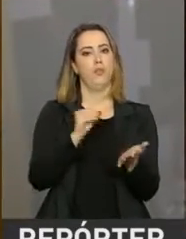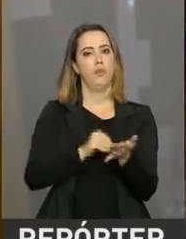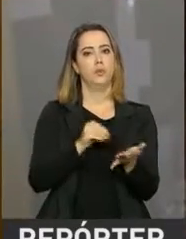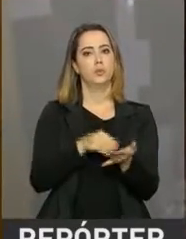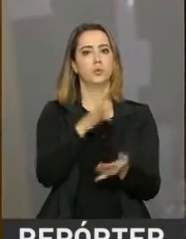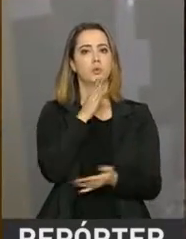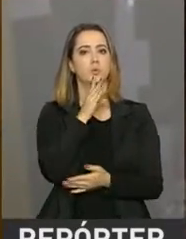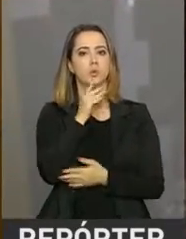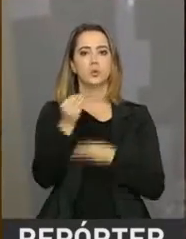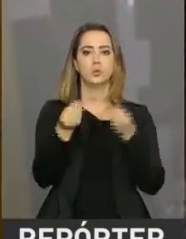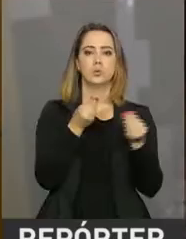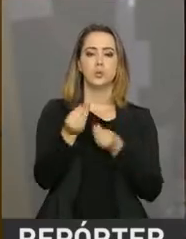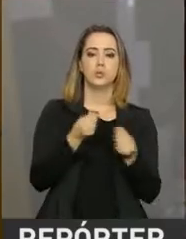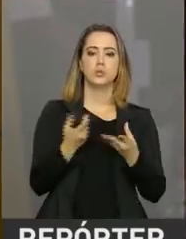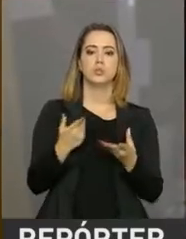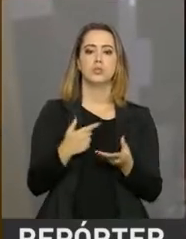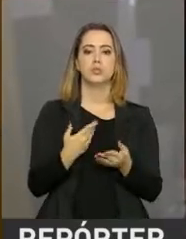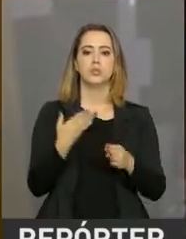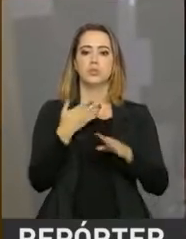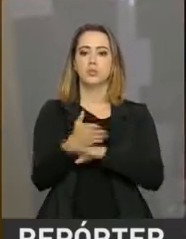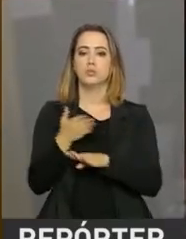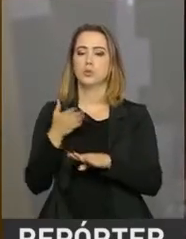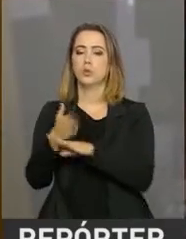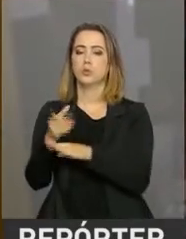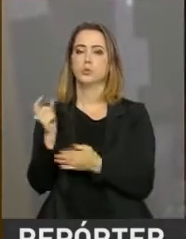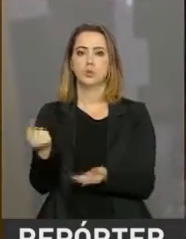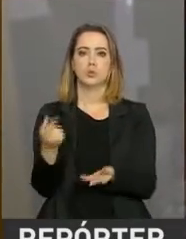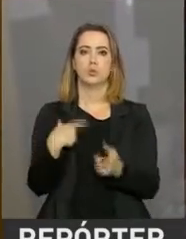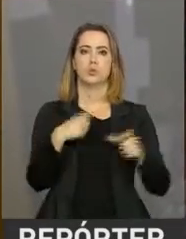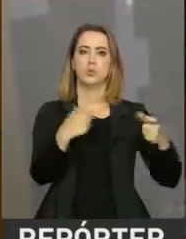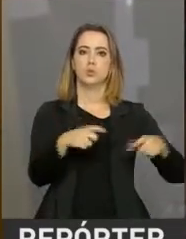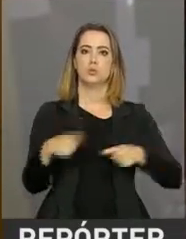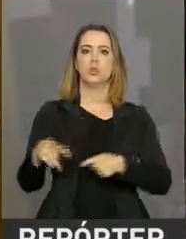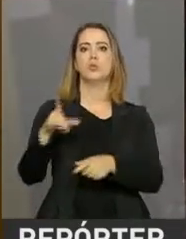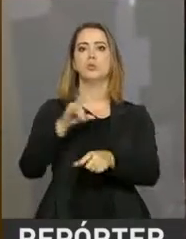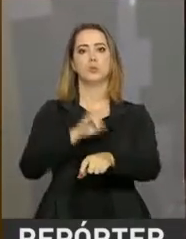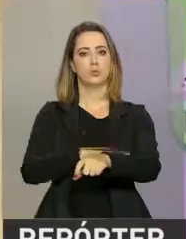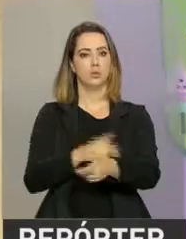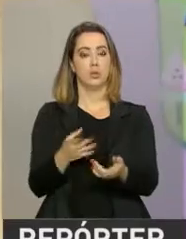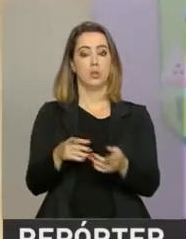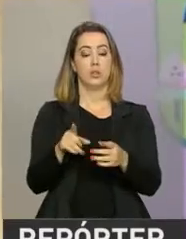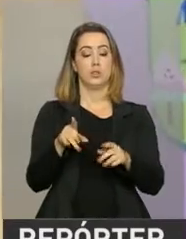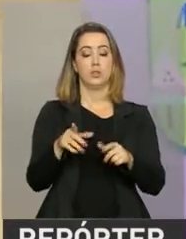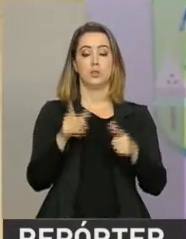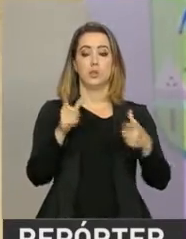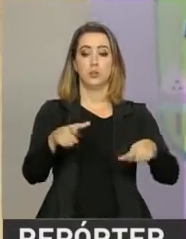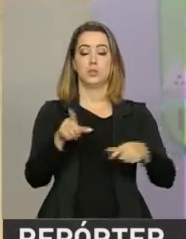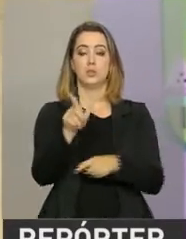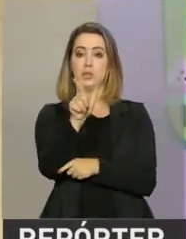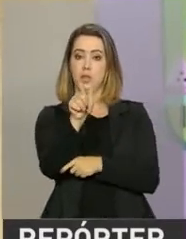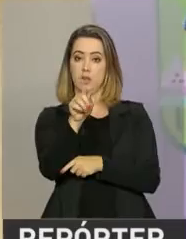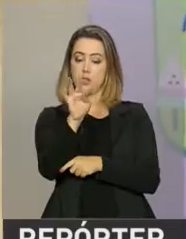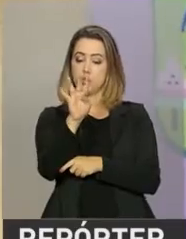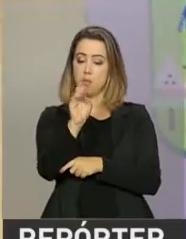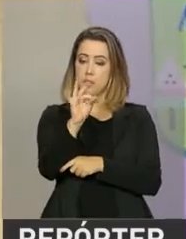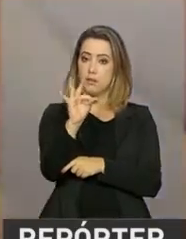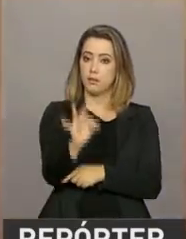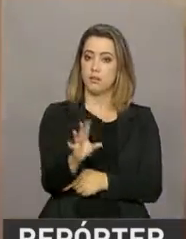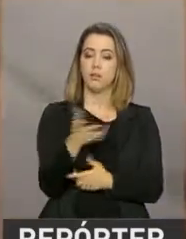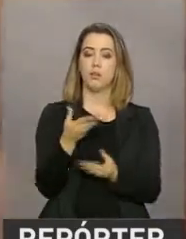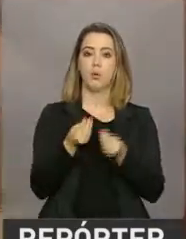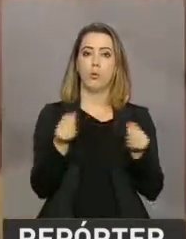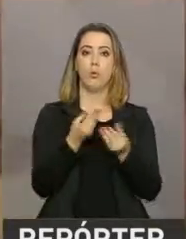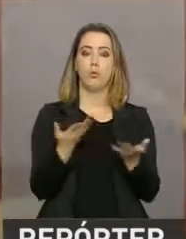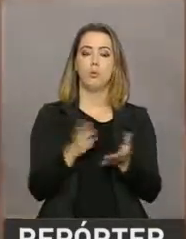dos funcionários de como atender a população LGBT, de como tratar essas pessoas. O Ministério do Turismo lançou uma cartilha